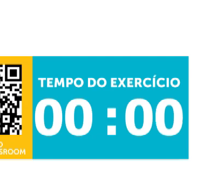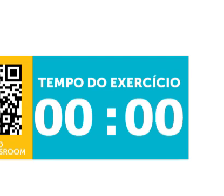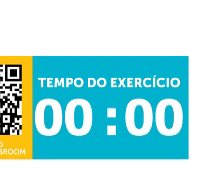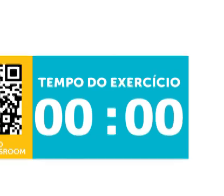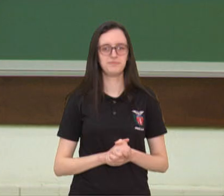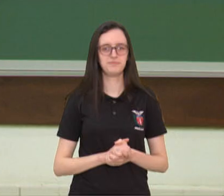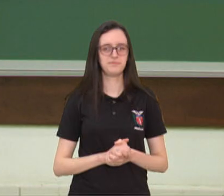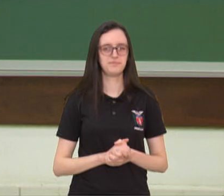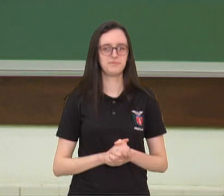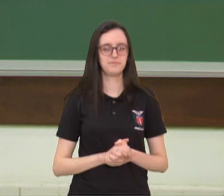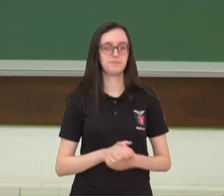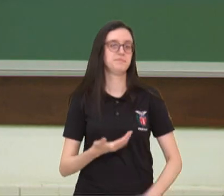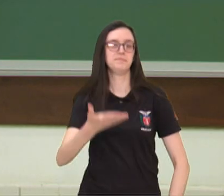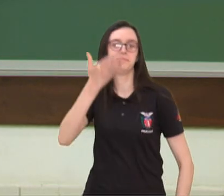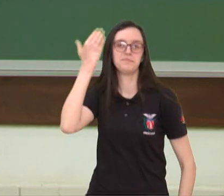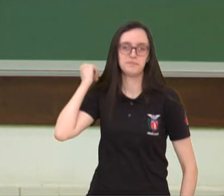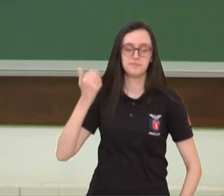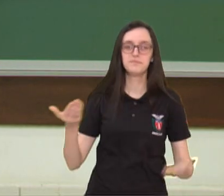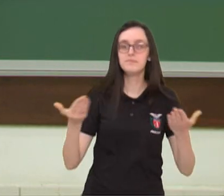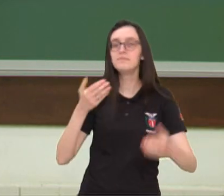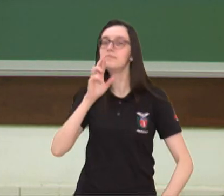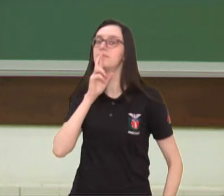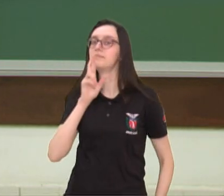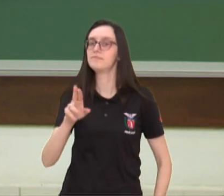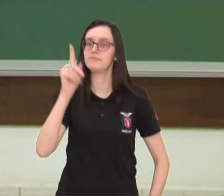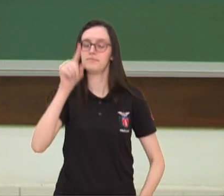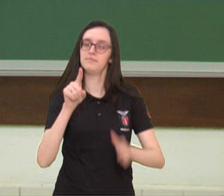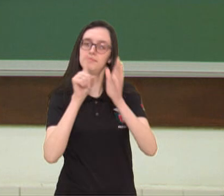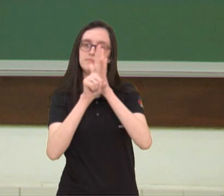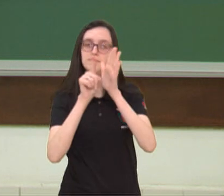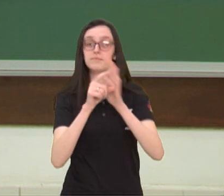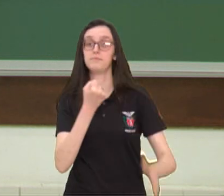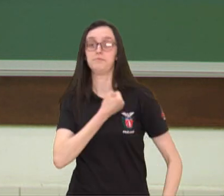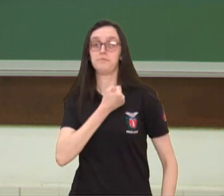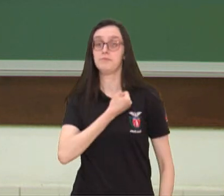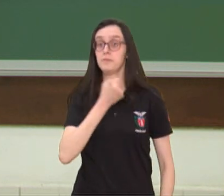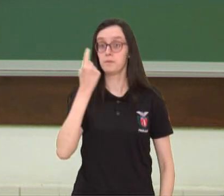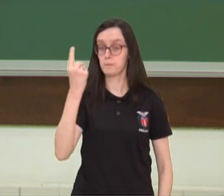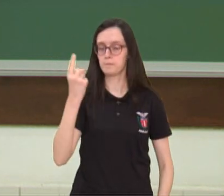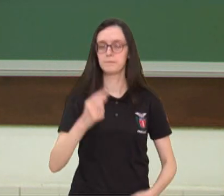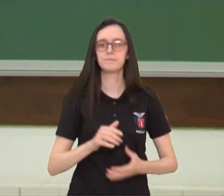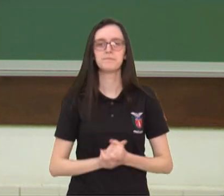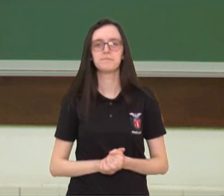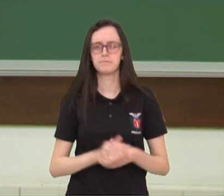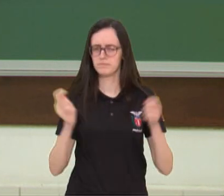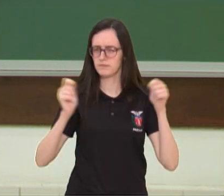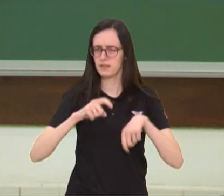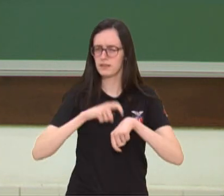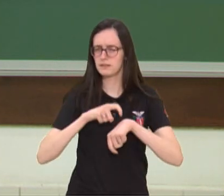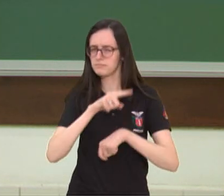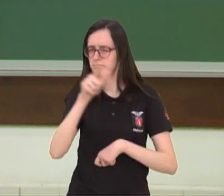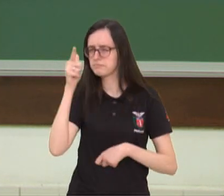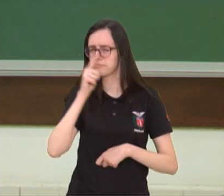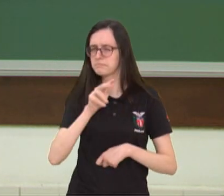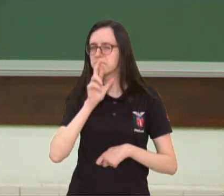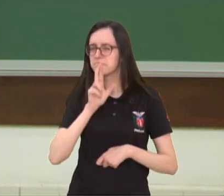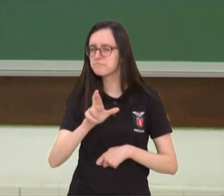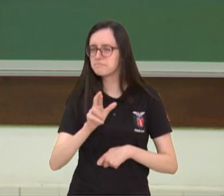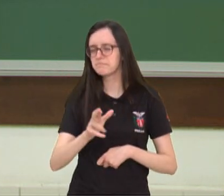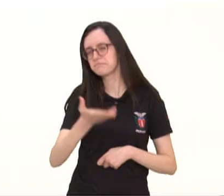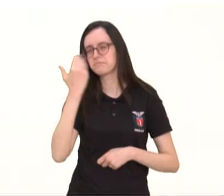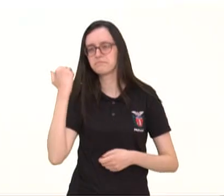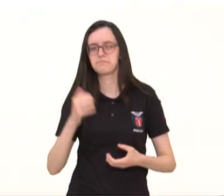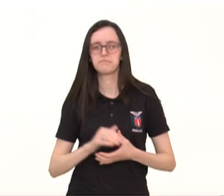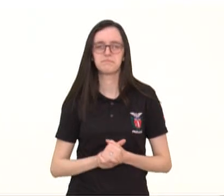Vamos lá então à resposta do quiz número 1, Deu tempo aí de você resolver? Vamos